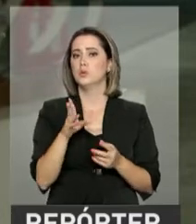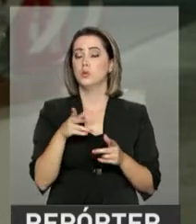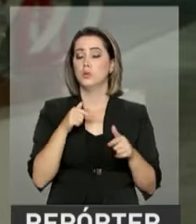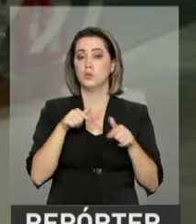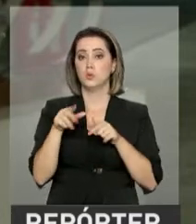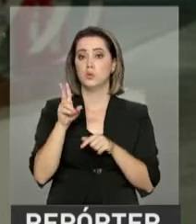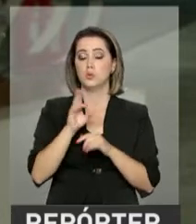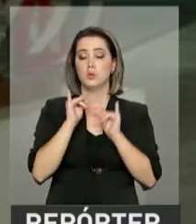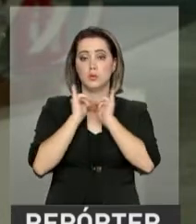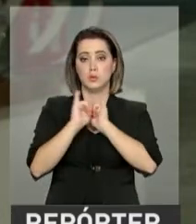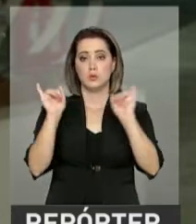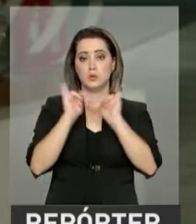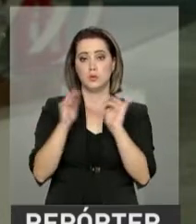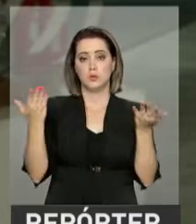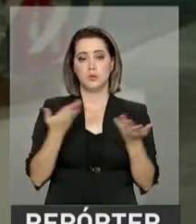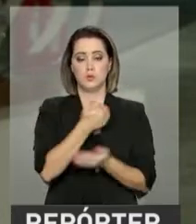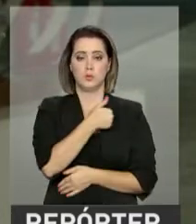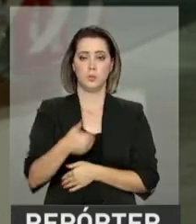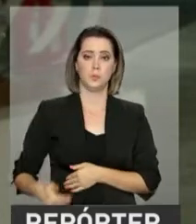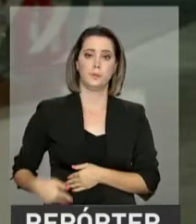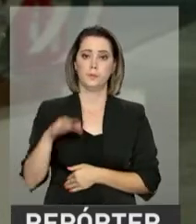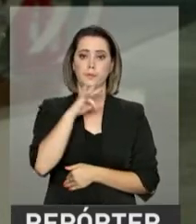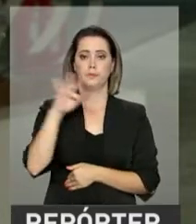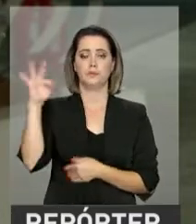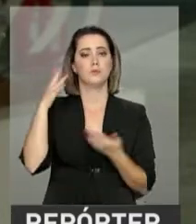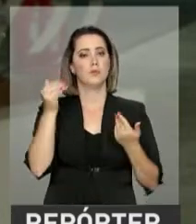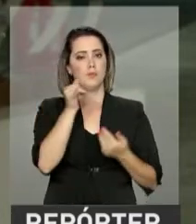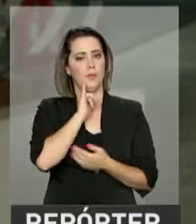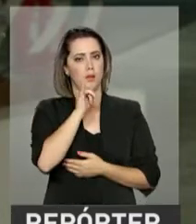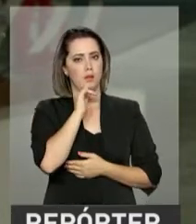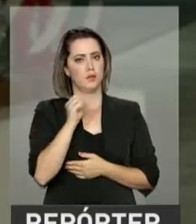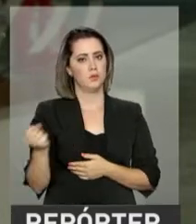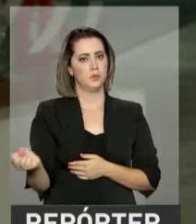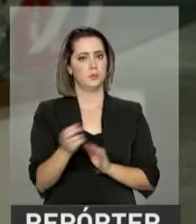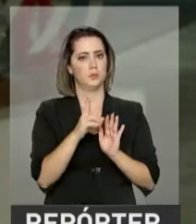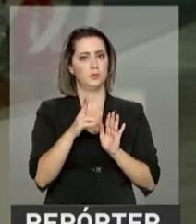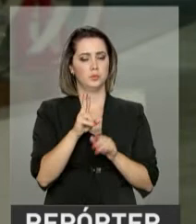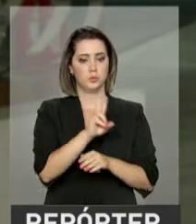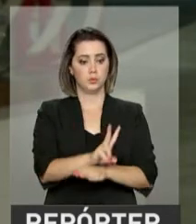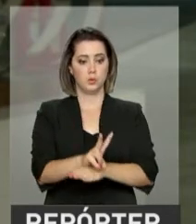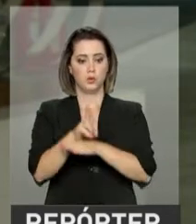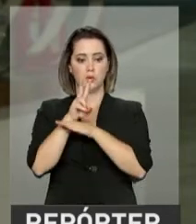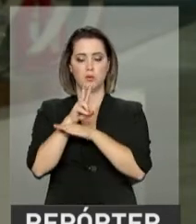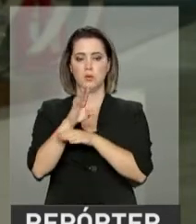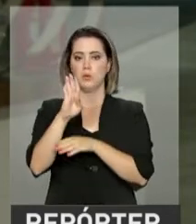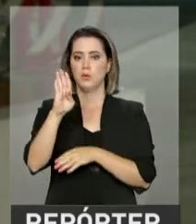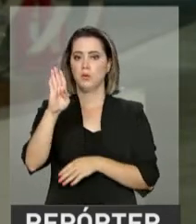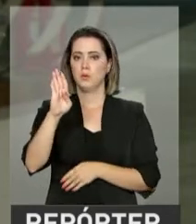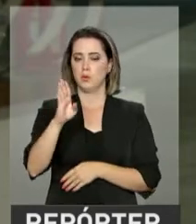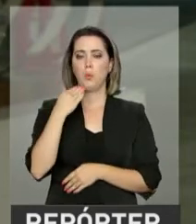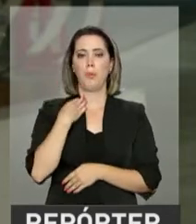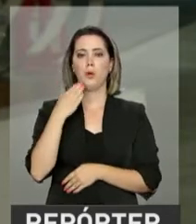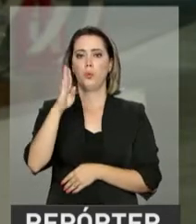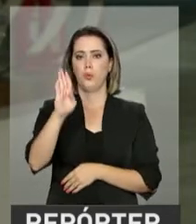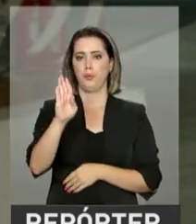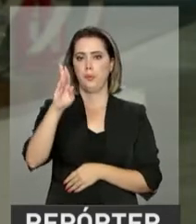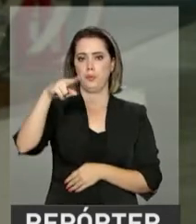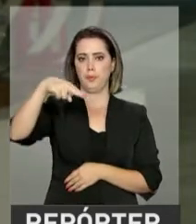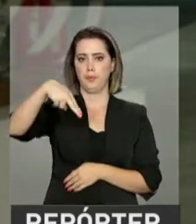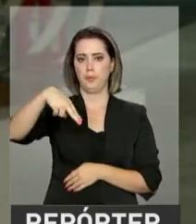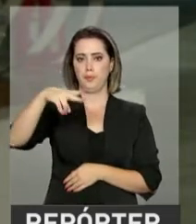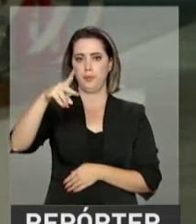anunciados hoje pelo governo federal como por exemplo essa linha de crédito do banco nacional de desenvolvimento econômico social o